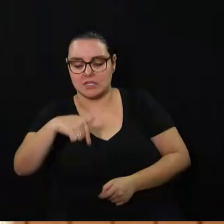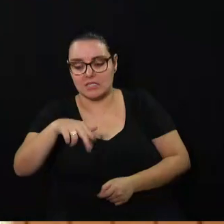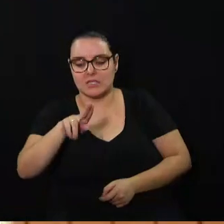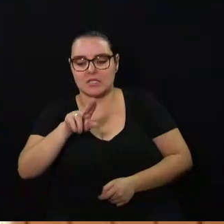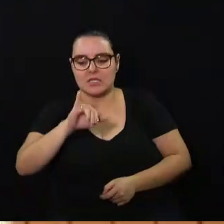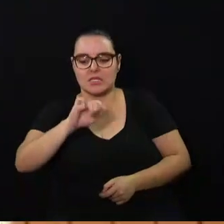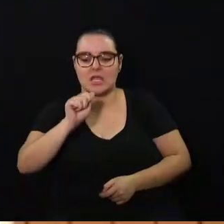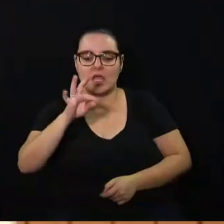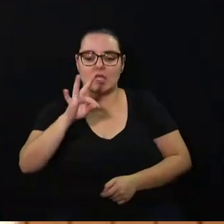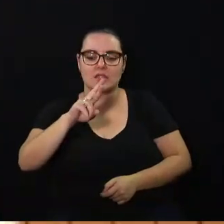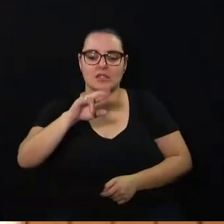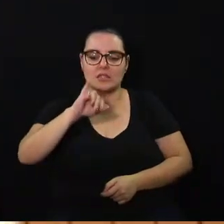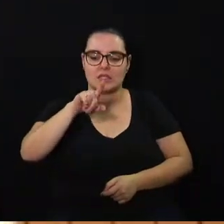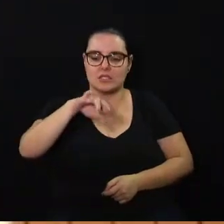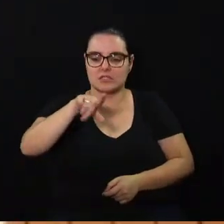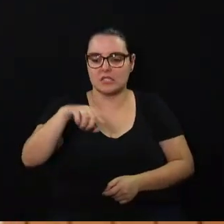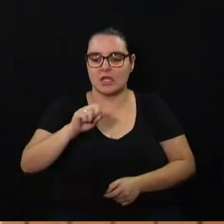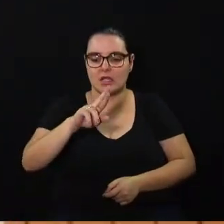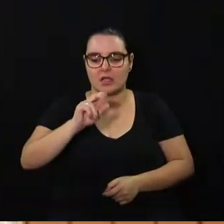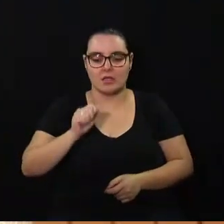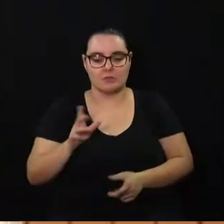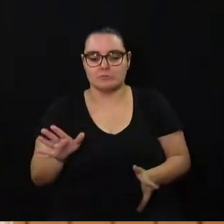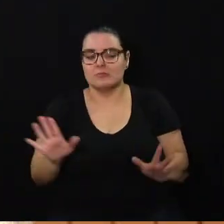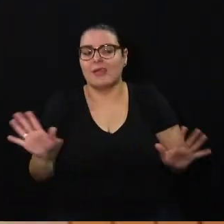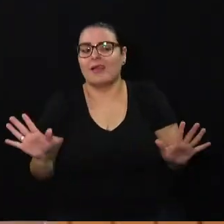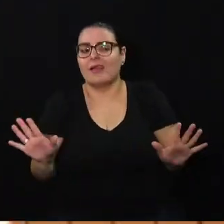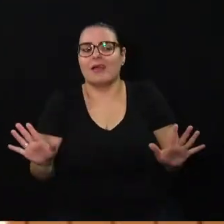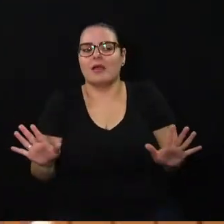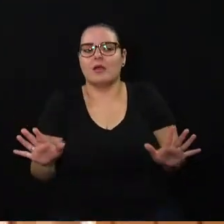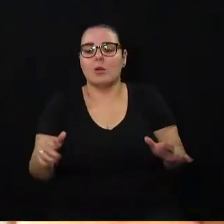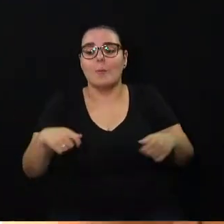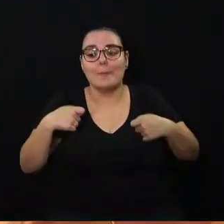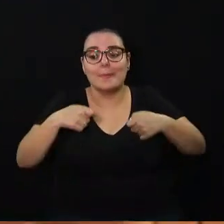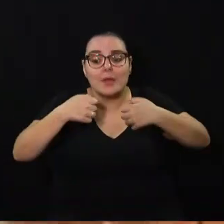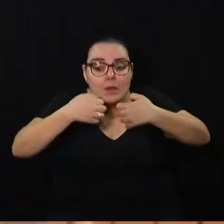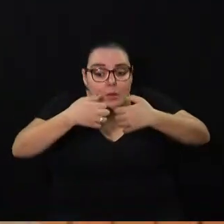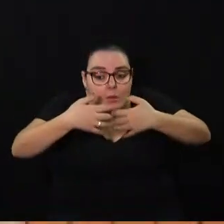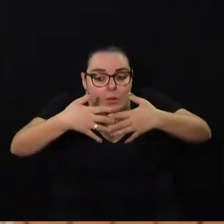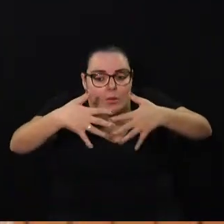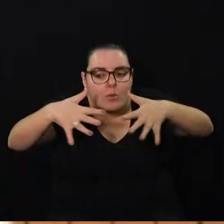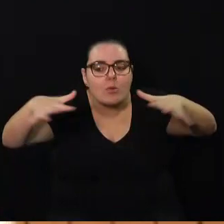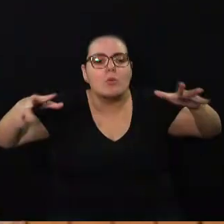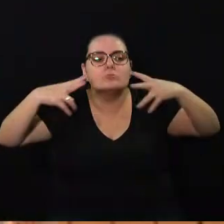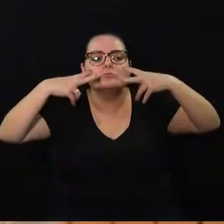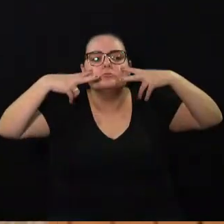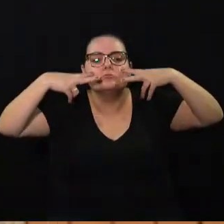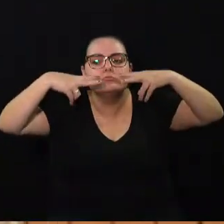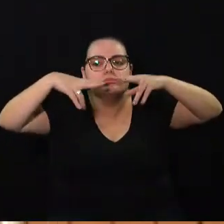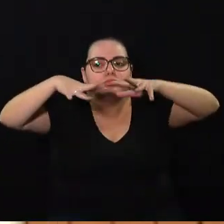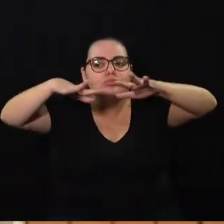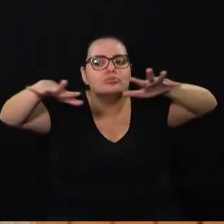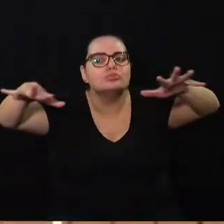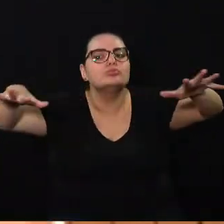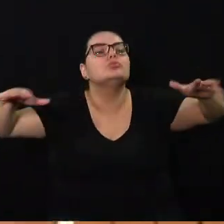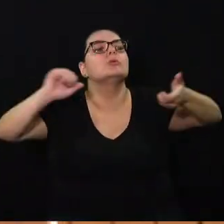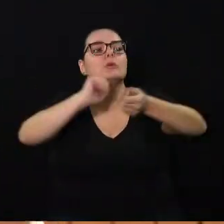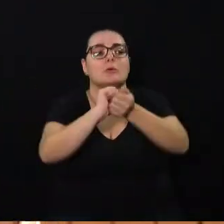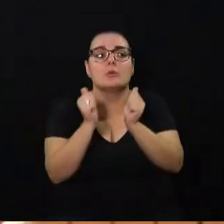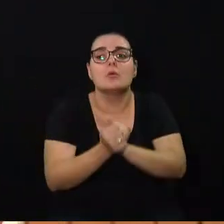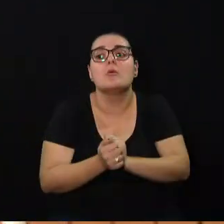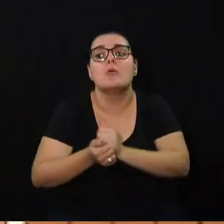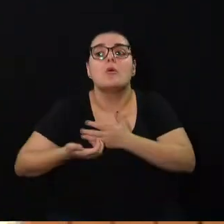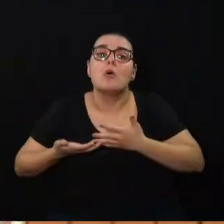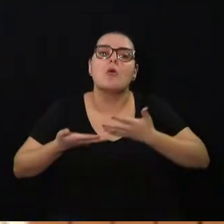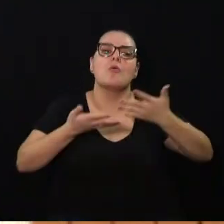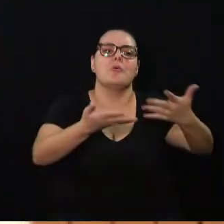terapêuticas simplesmente se a gente precisa ampliar esse olhar em todos esses lugares para que a gente possa oferecer